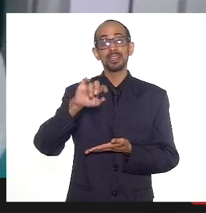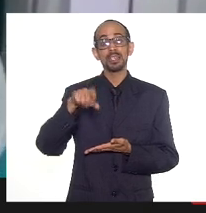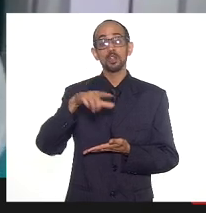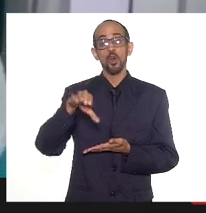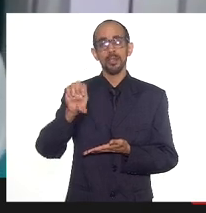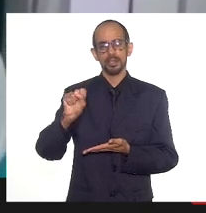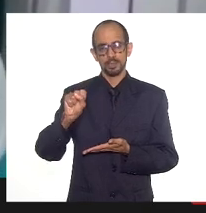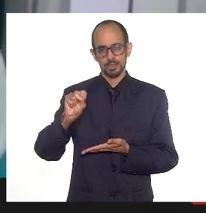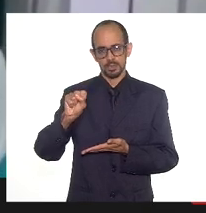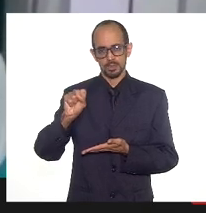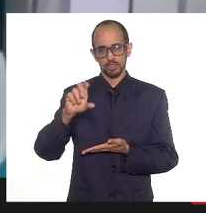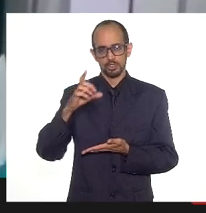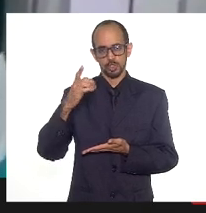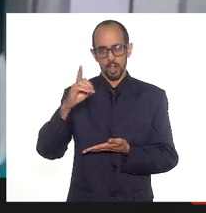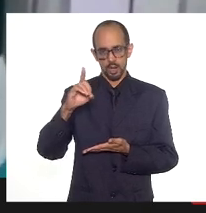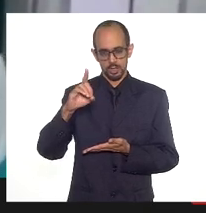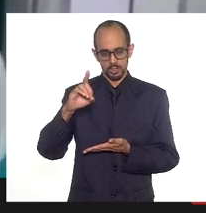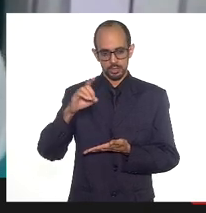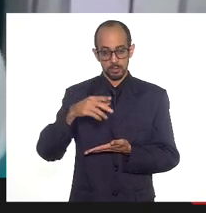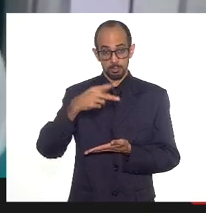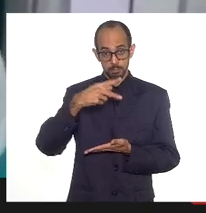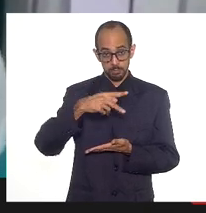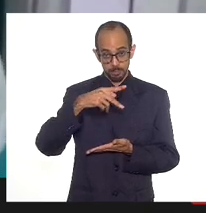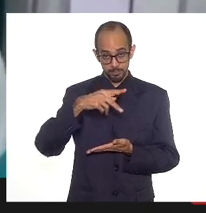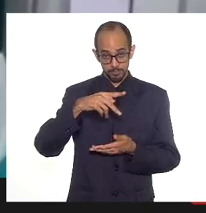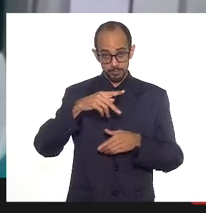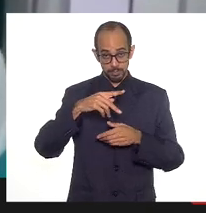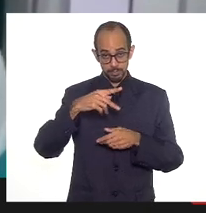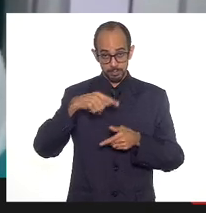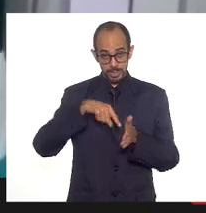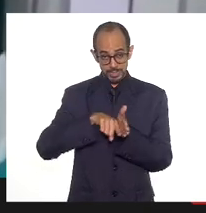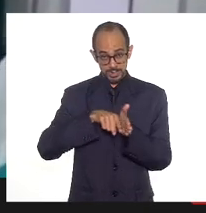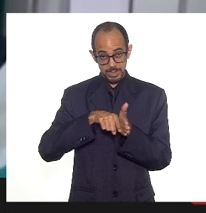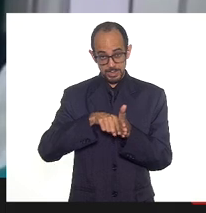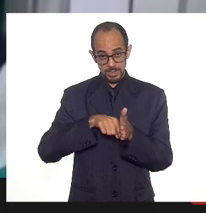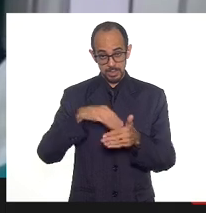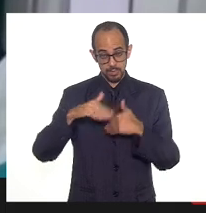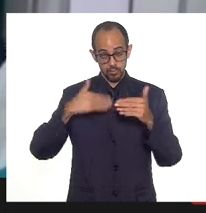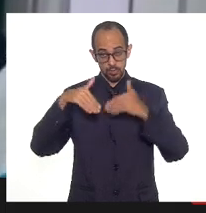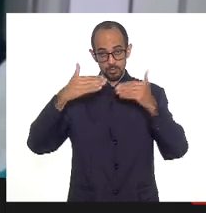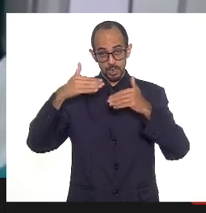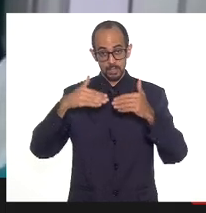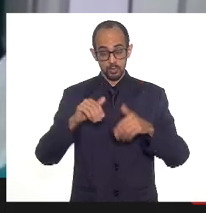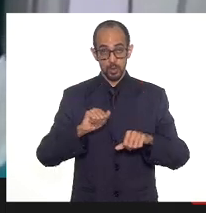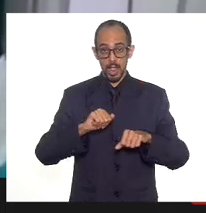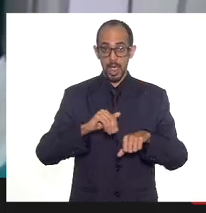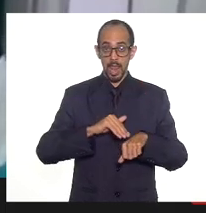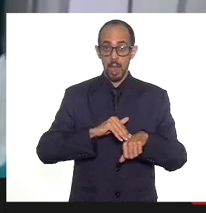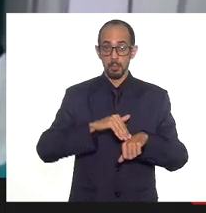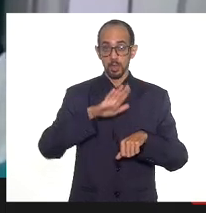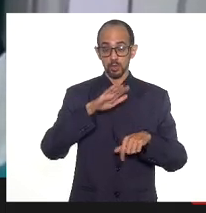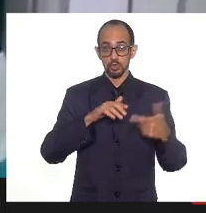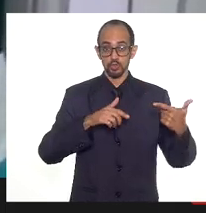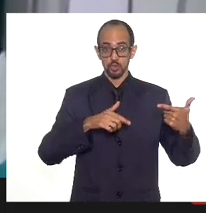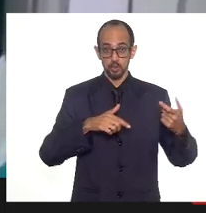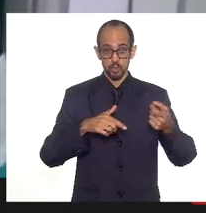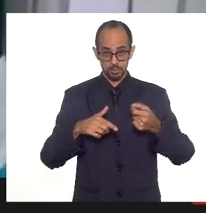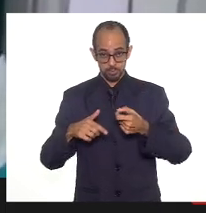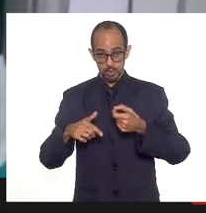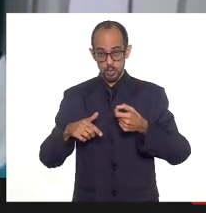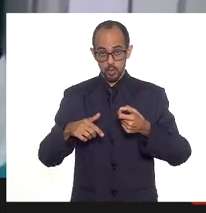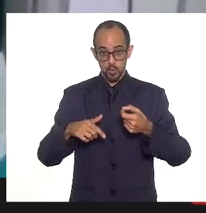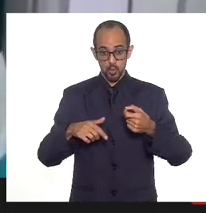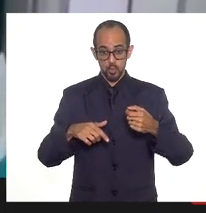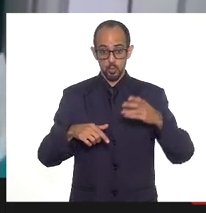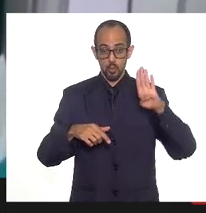pesquisa e desenvolvimento, só em P&D, a China saltou de 2000 a 2014 de 41 bilhões